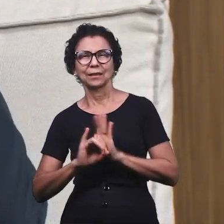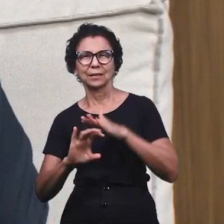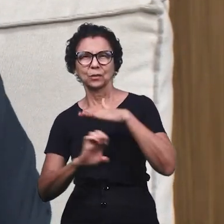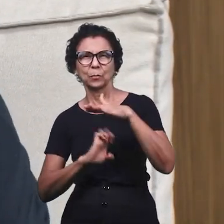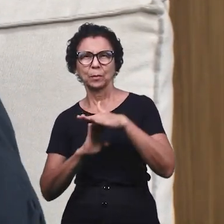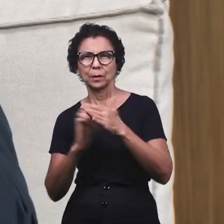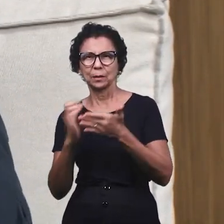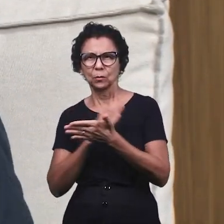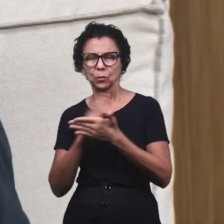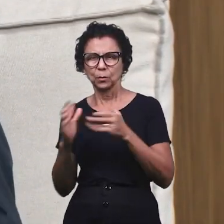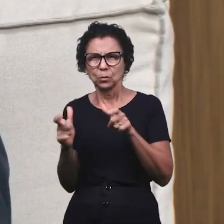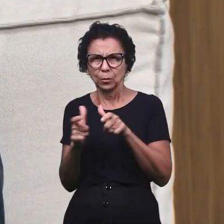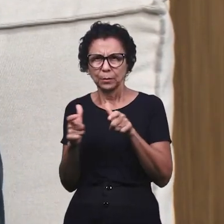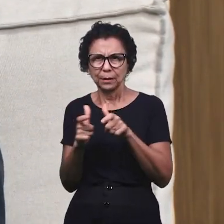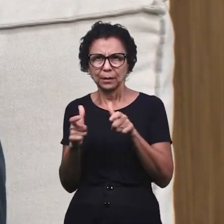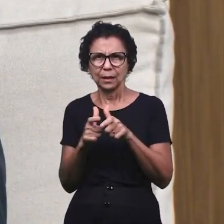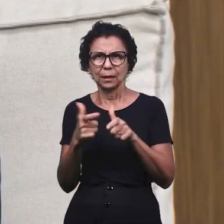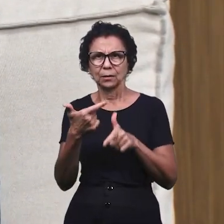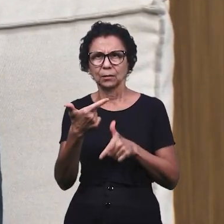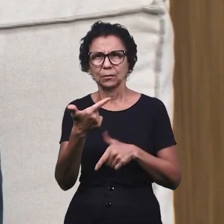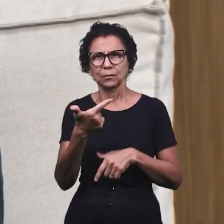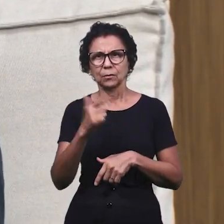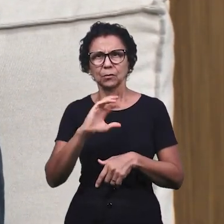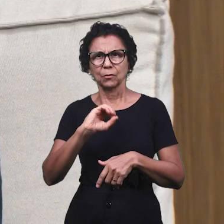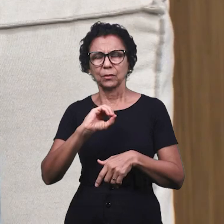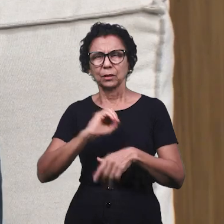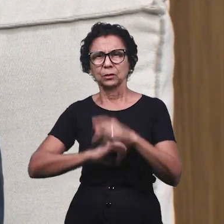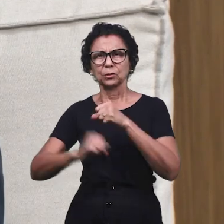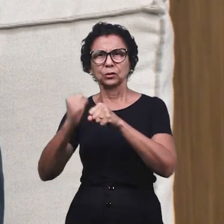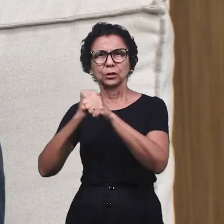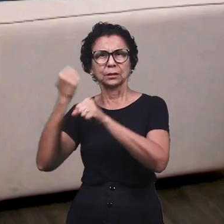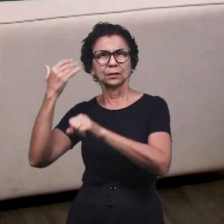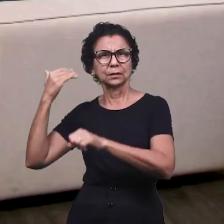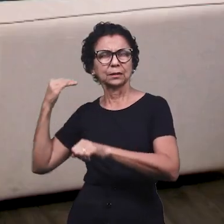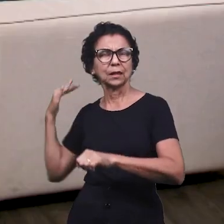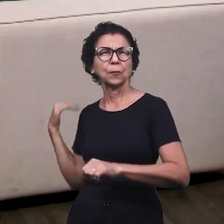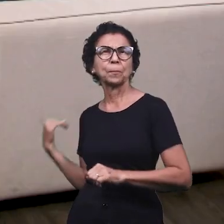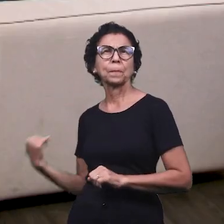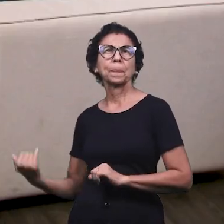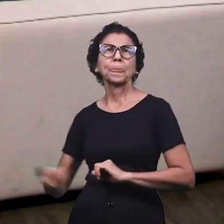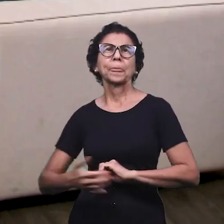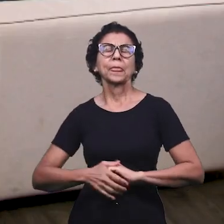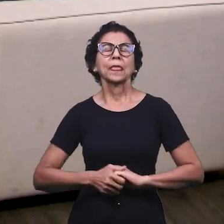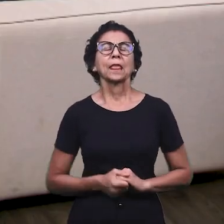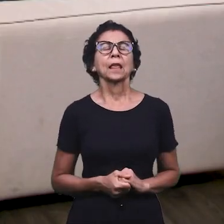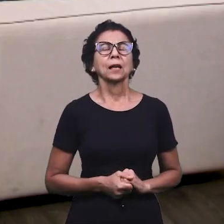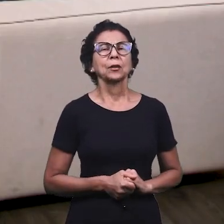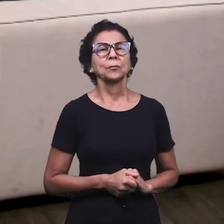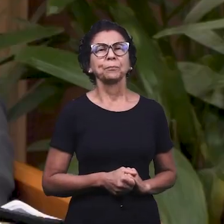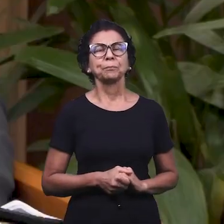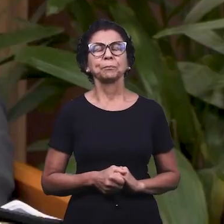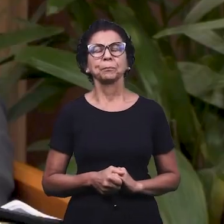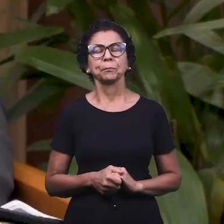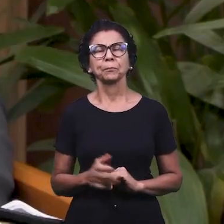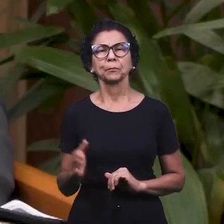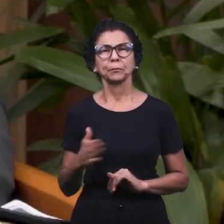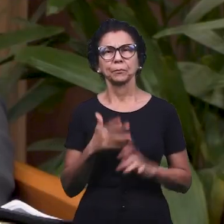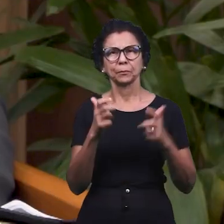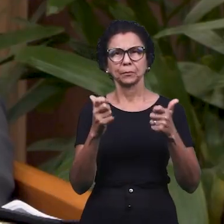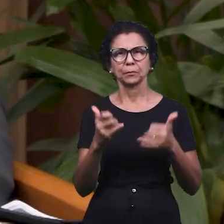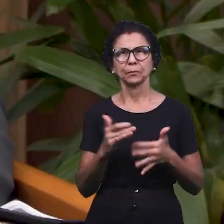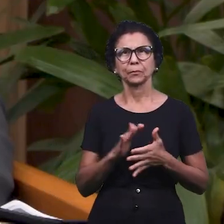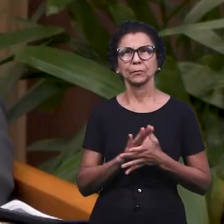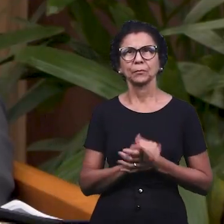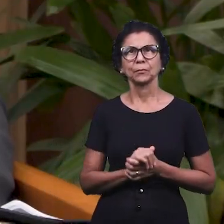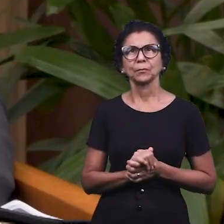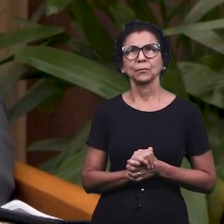há 20 anos atrás a empresa, não fez a integralização de capital. A integralização de capital, para quem está nos